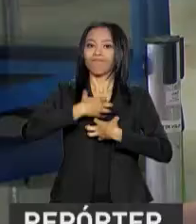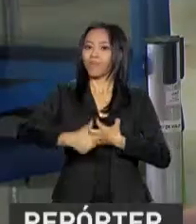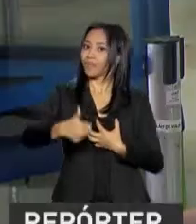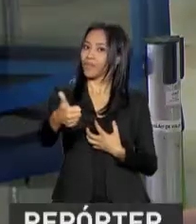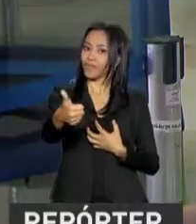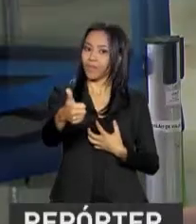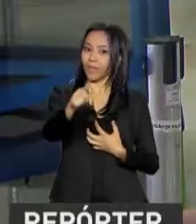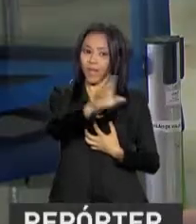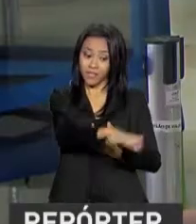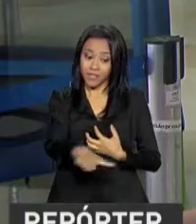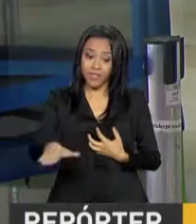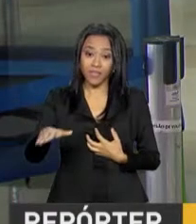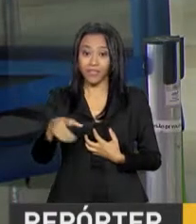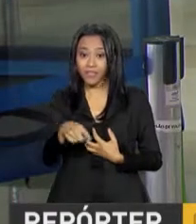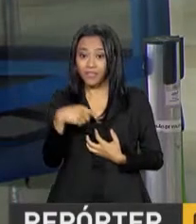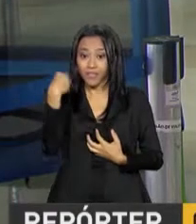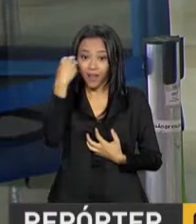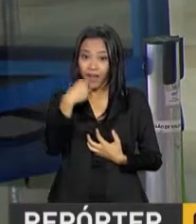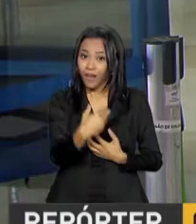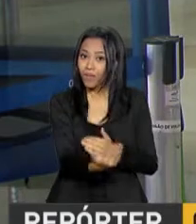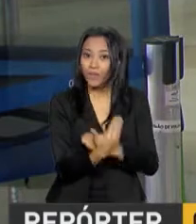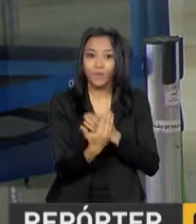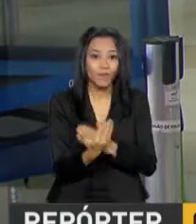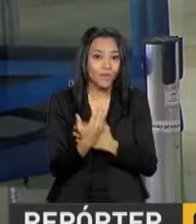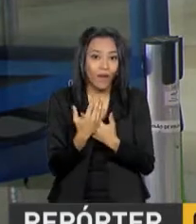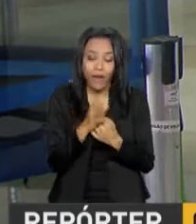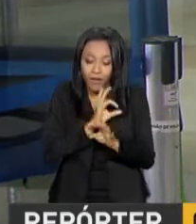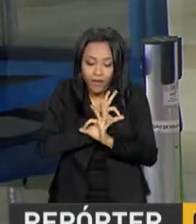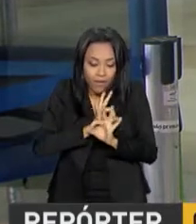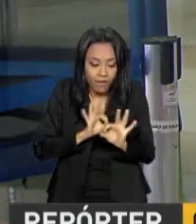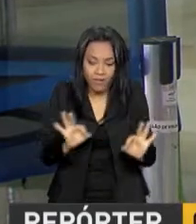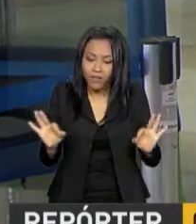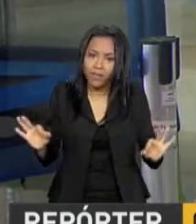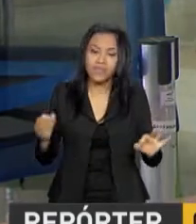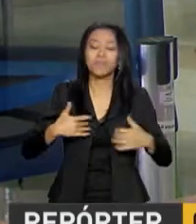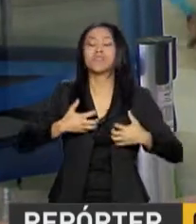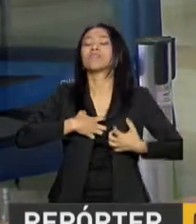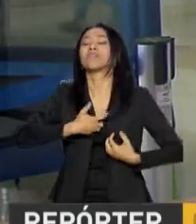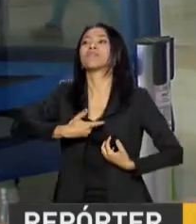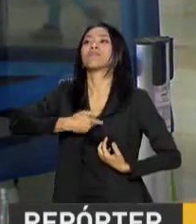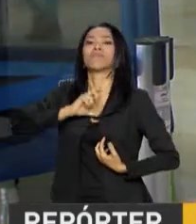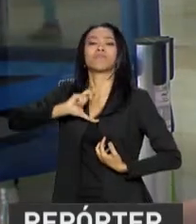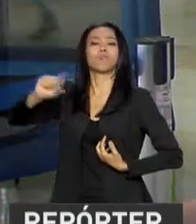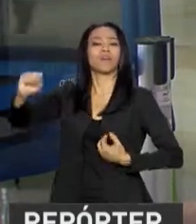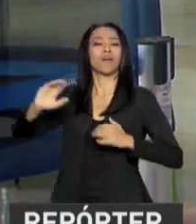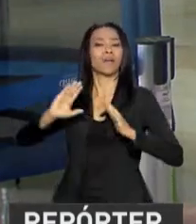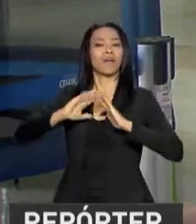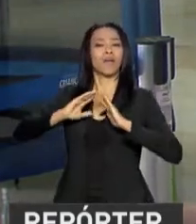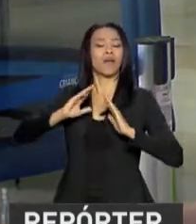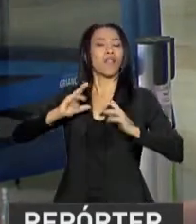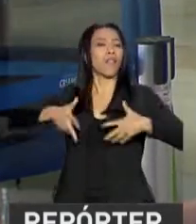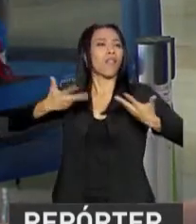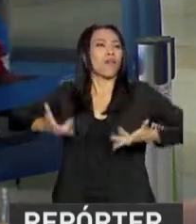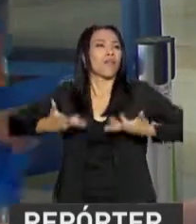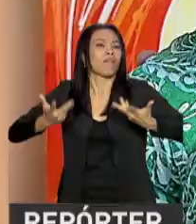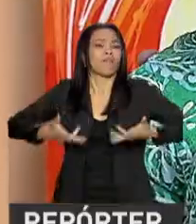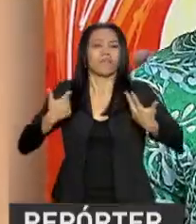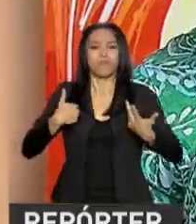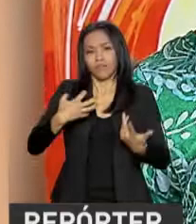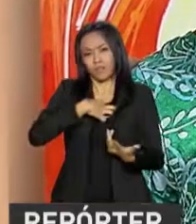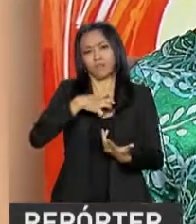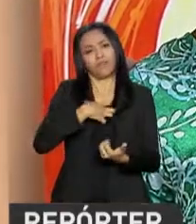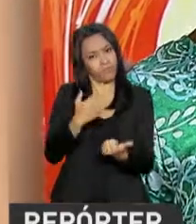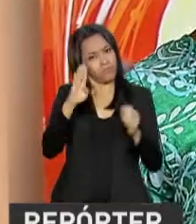crianças fazem muita diferença na minha fita sabe a gente sai mais leve agentes aip sai daqui recompensado